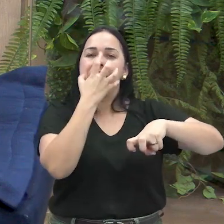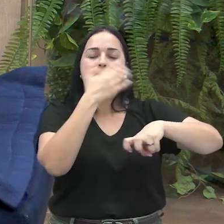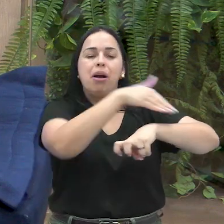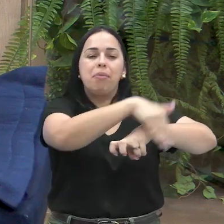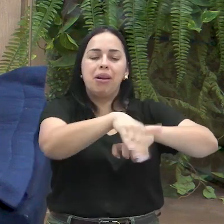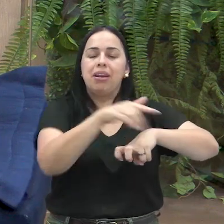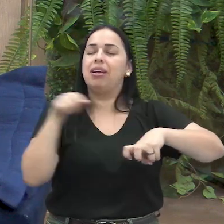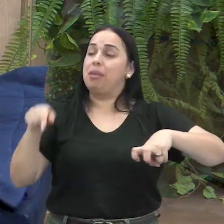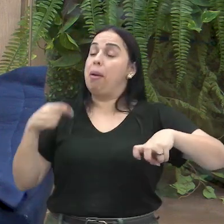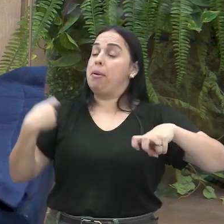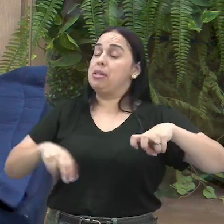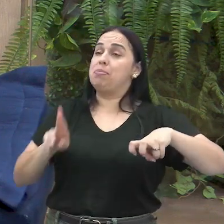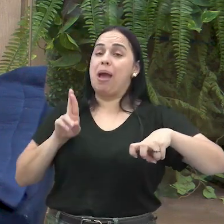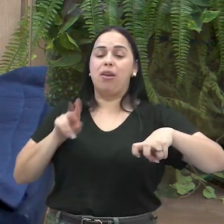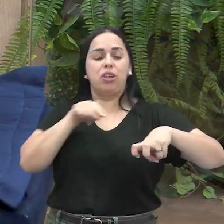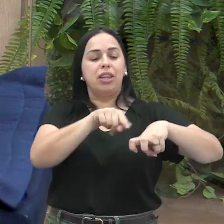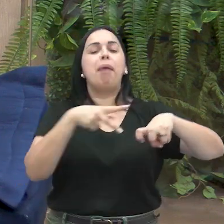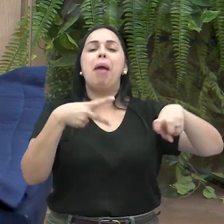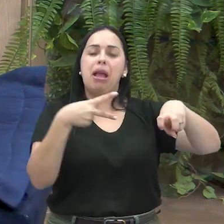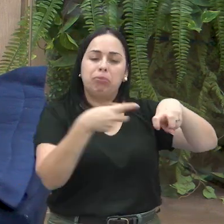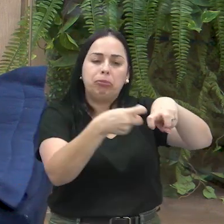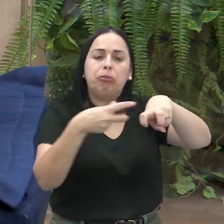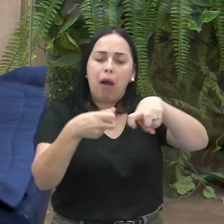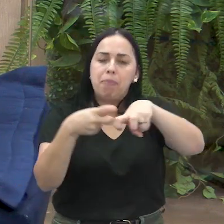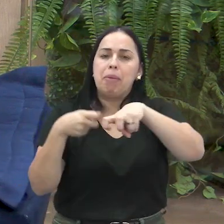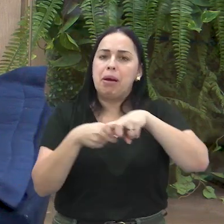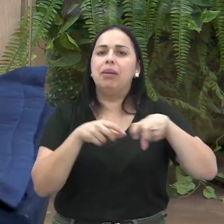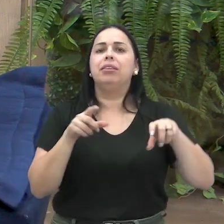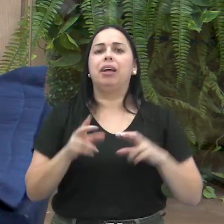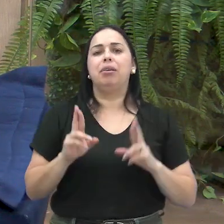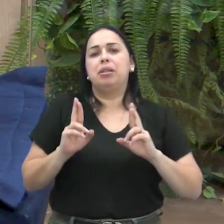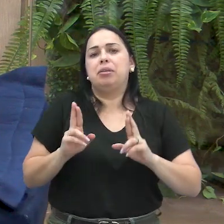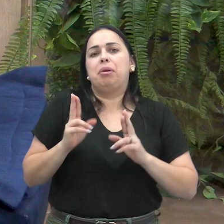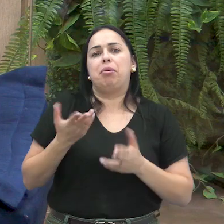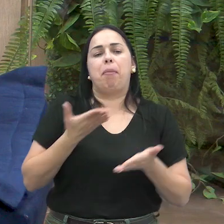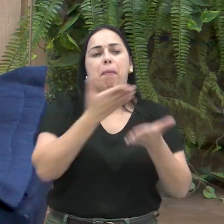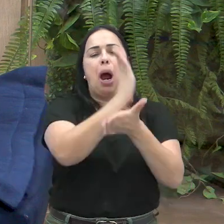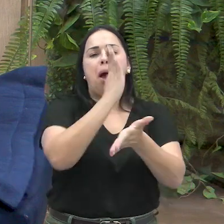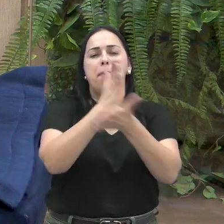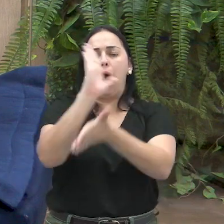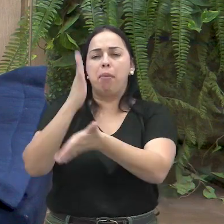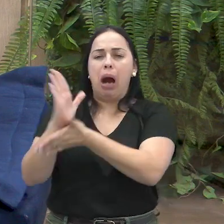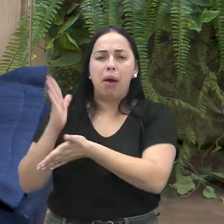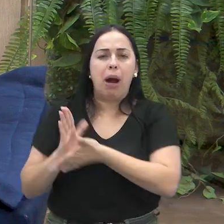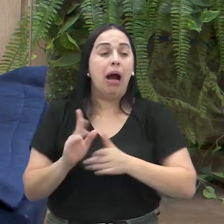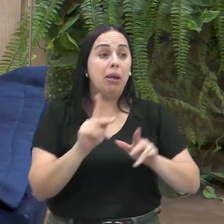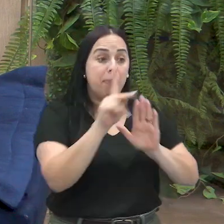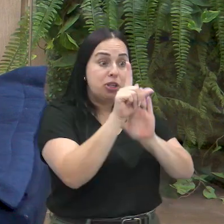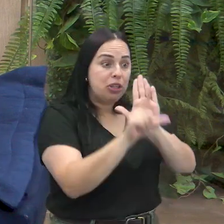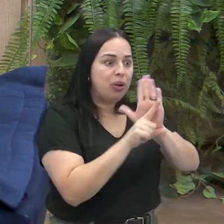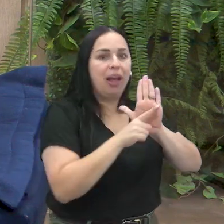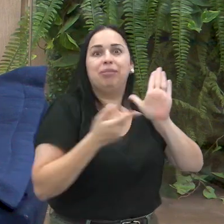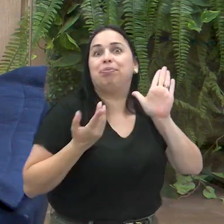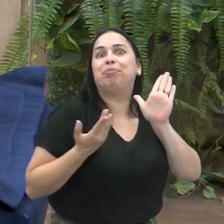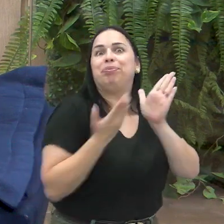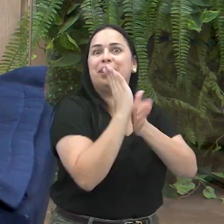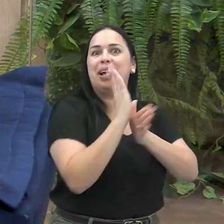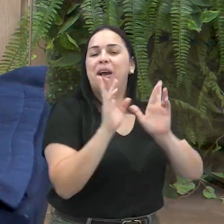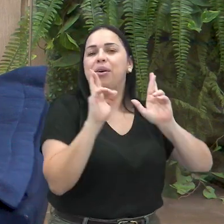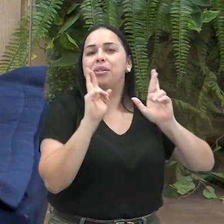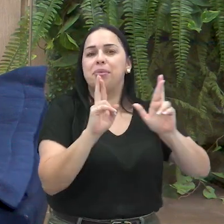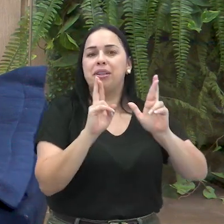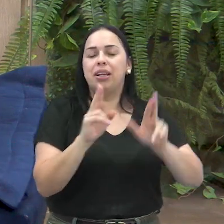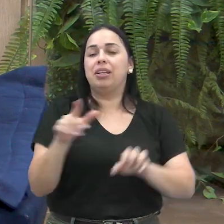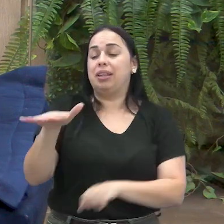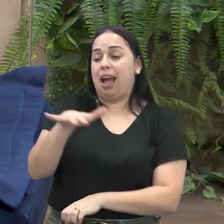que a prefeitura coloque em prática e que a gente possa ter êxito aí em vários projetos de leis, ações. Também não